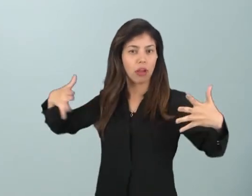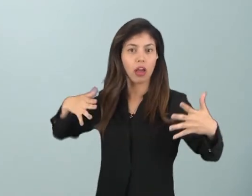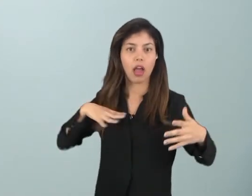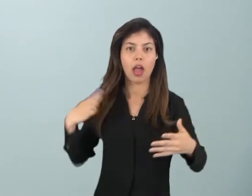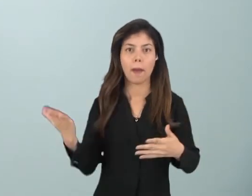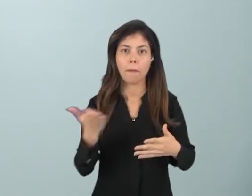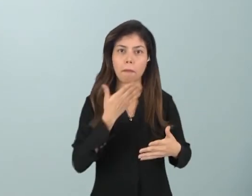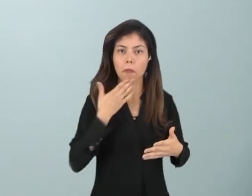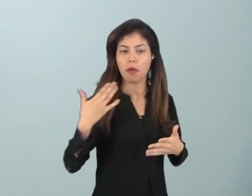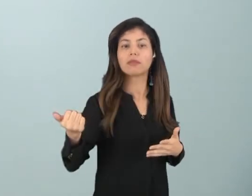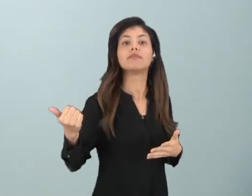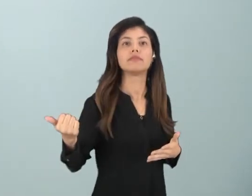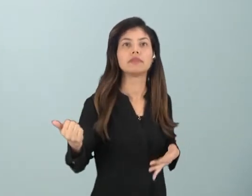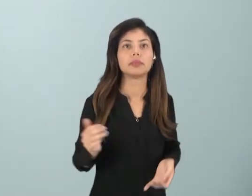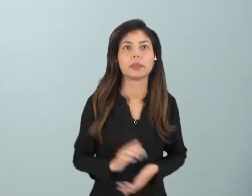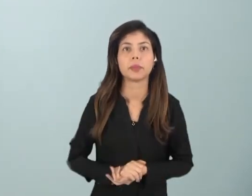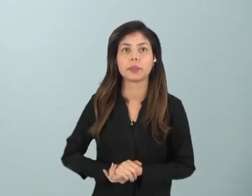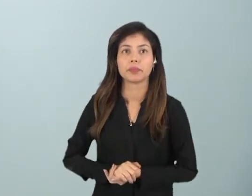ela é uma Maricye.